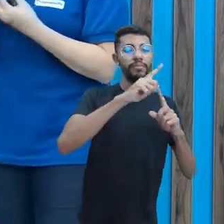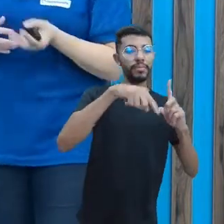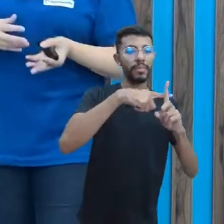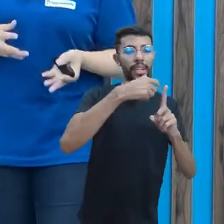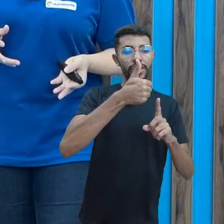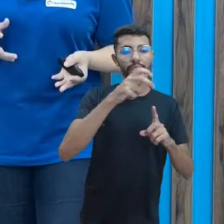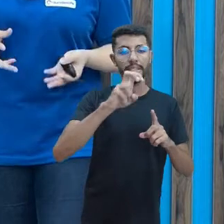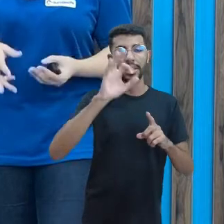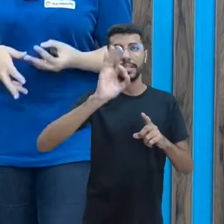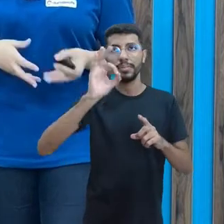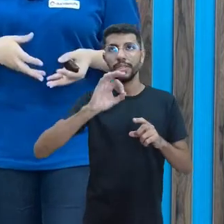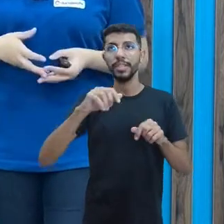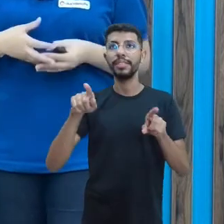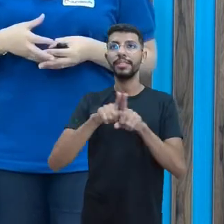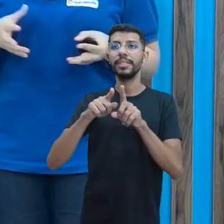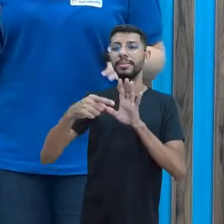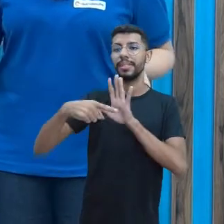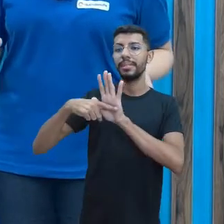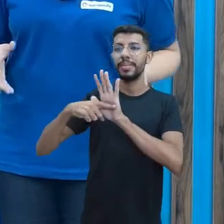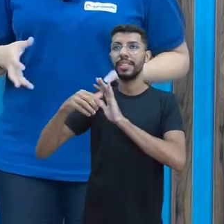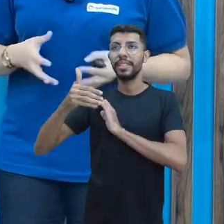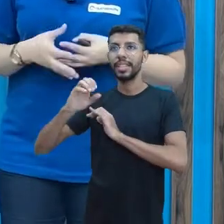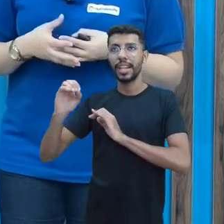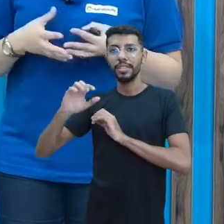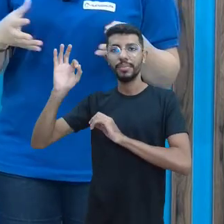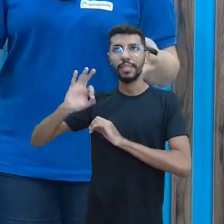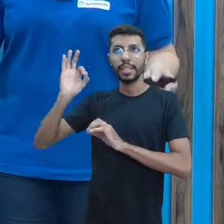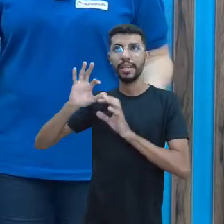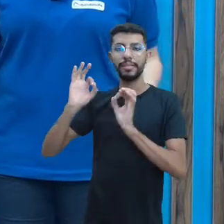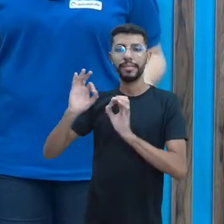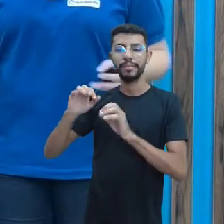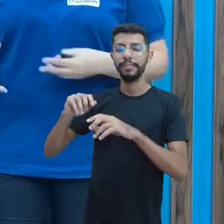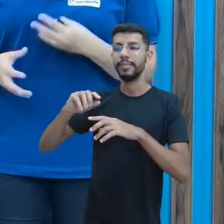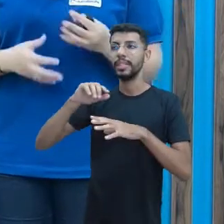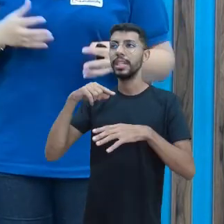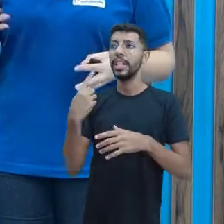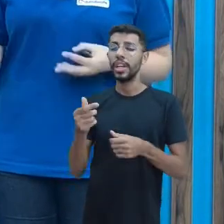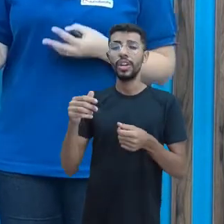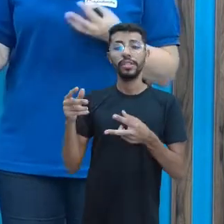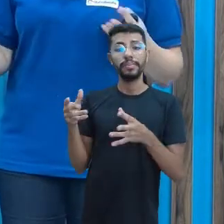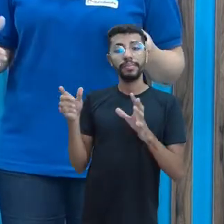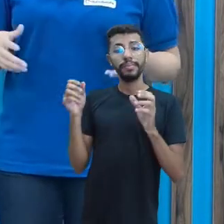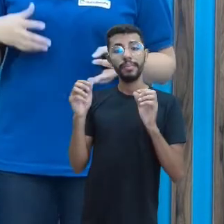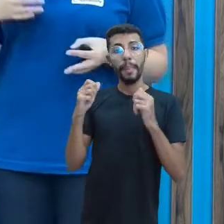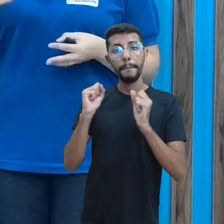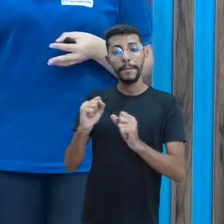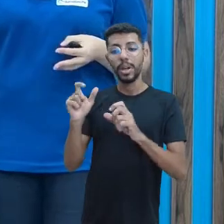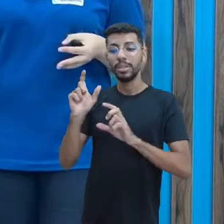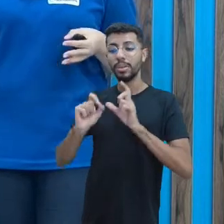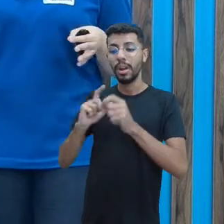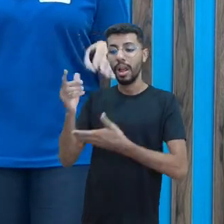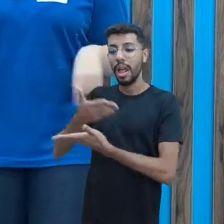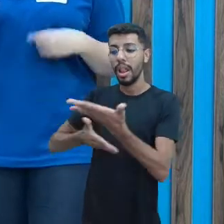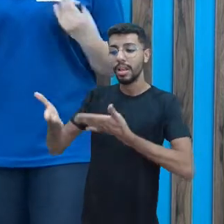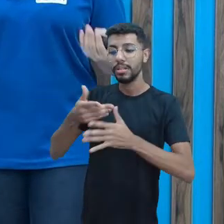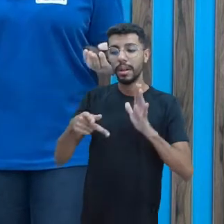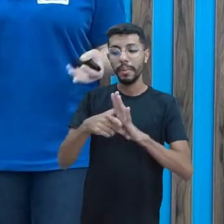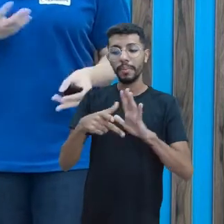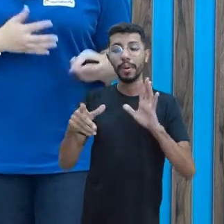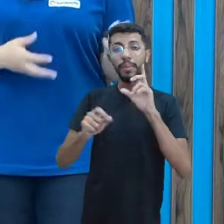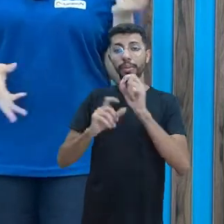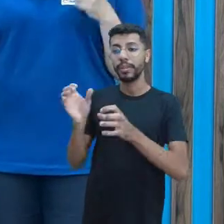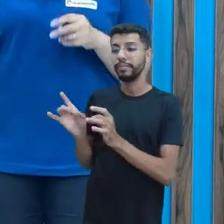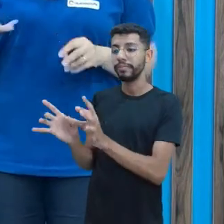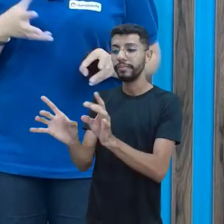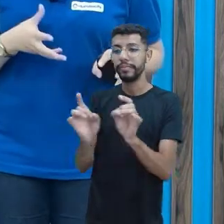algumas situações que acontecem muito no mercado, né? Na parte comercial. Quando a gente relaciona, por exemplo, as promoções, às vezes não vende,